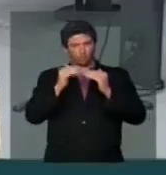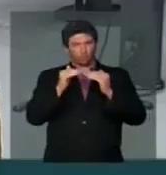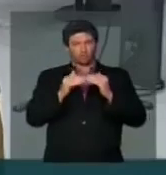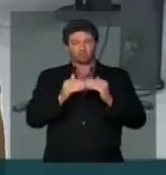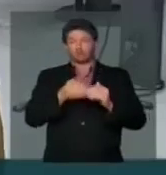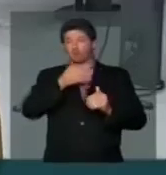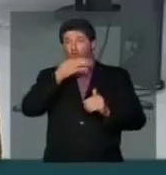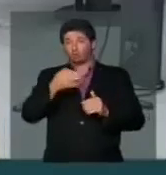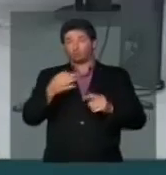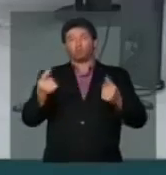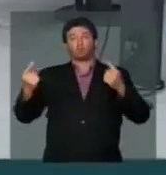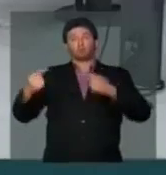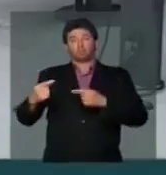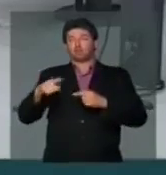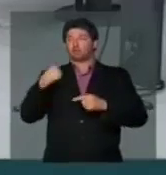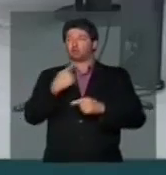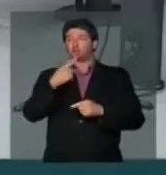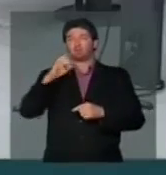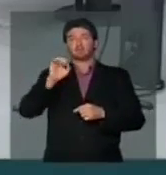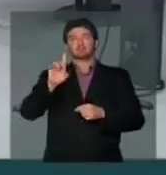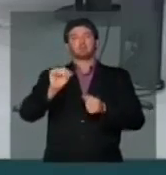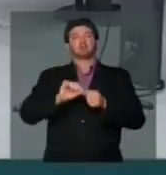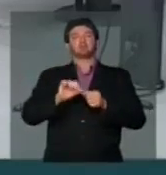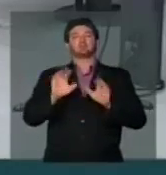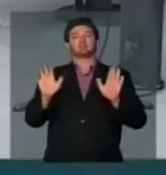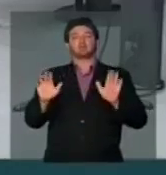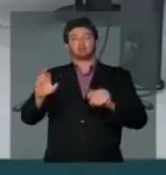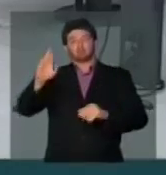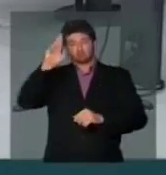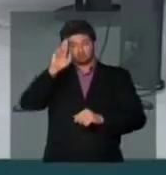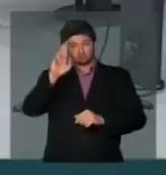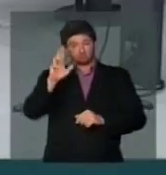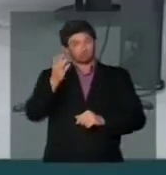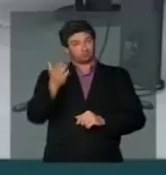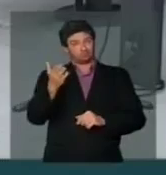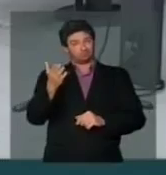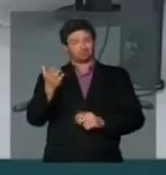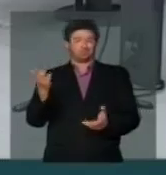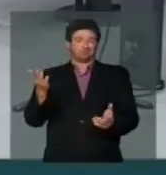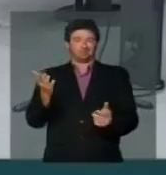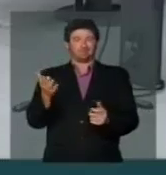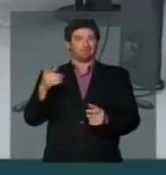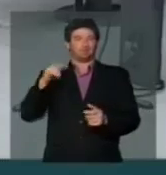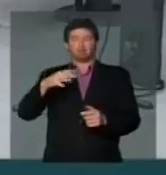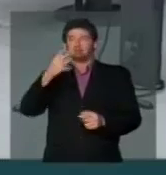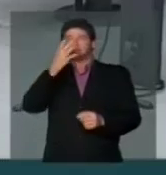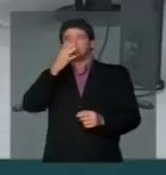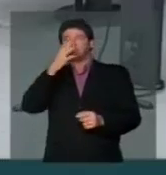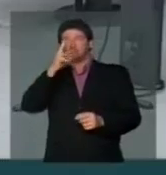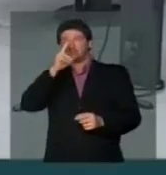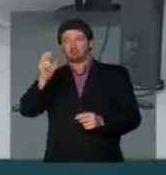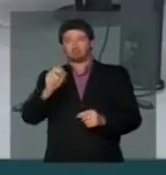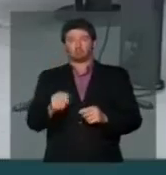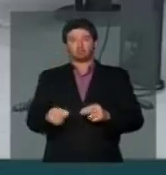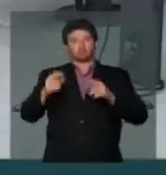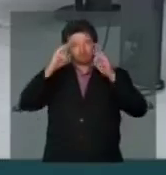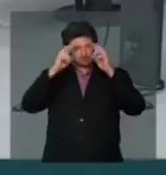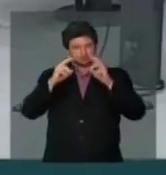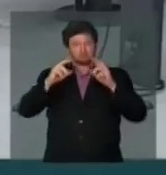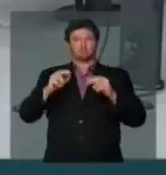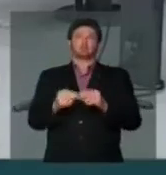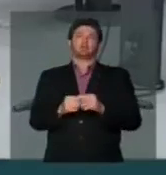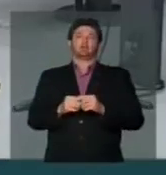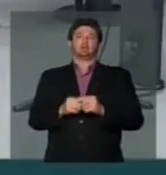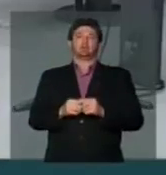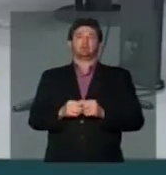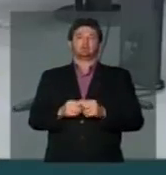oposição responsável que todos nós do PSDB fazemos. Vossa Excelência é digno de toda a admiração, de todo o respeito e, sem